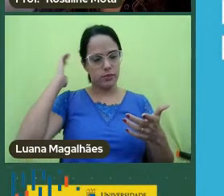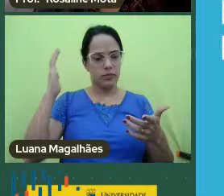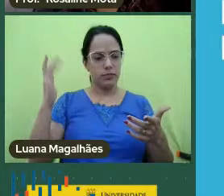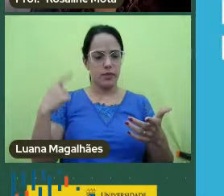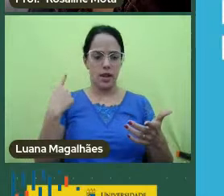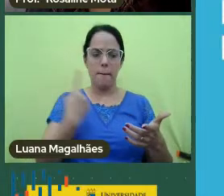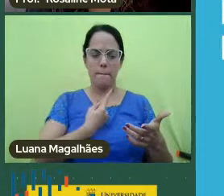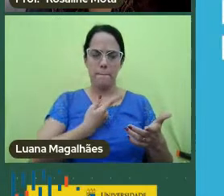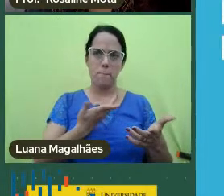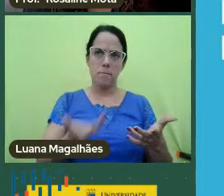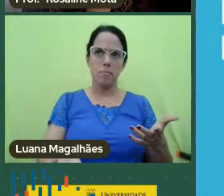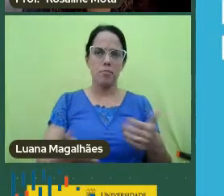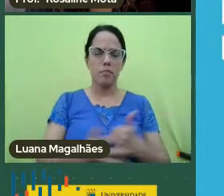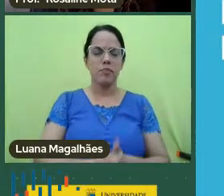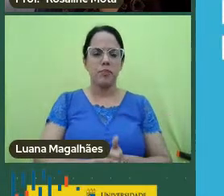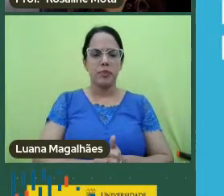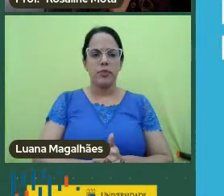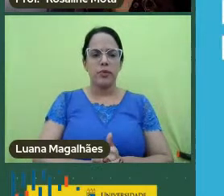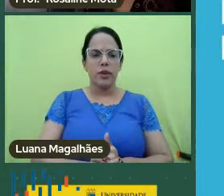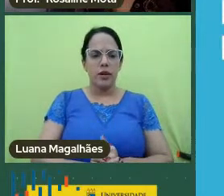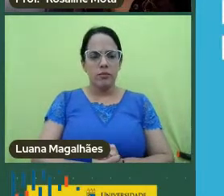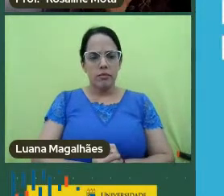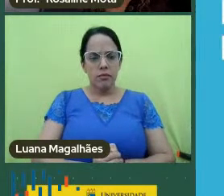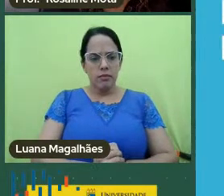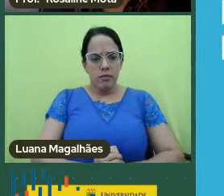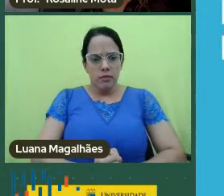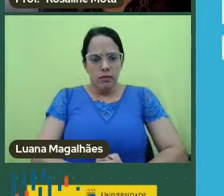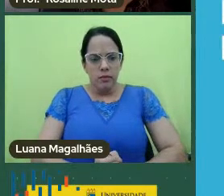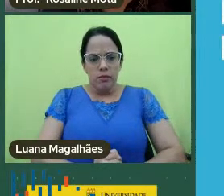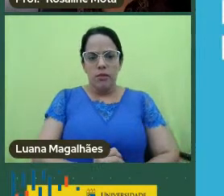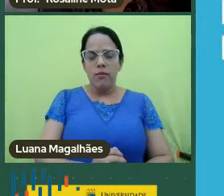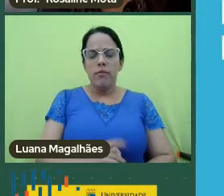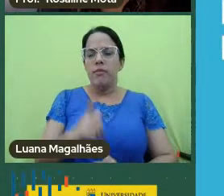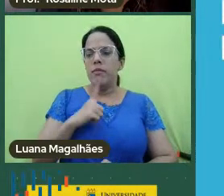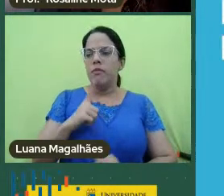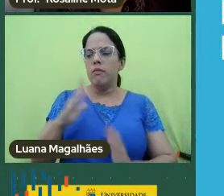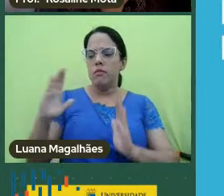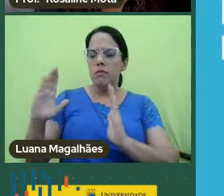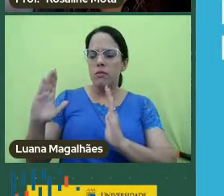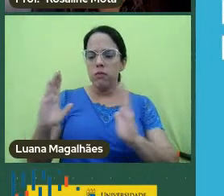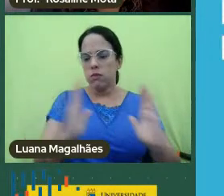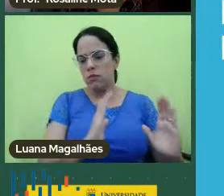gente faz amostragem por lotes. Por quê? Porque